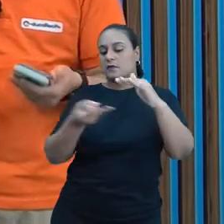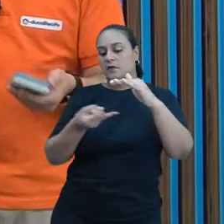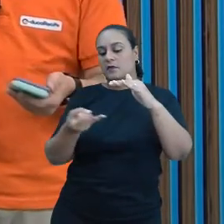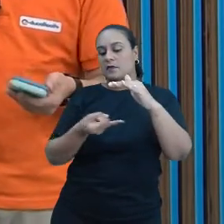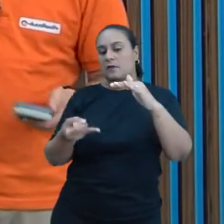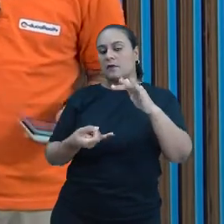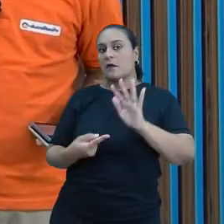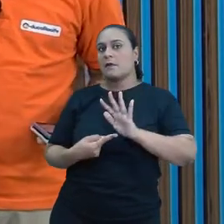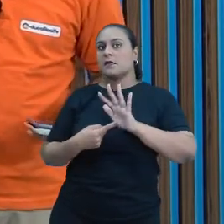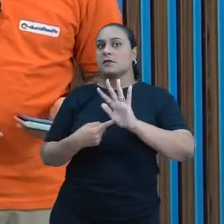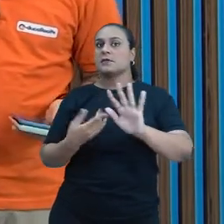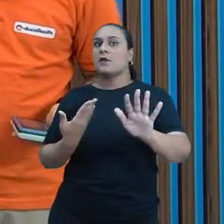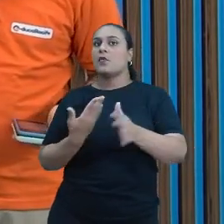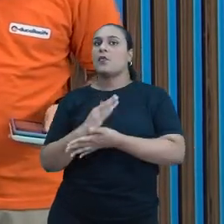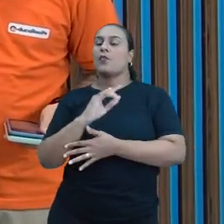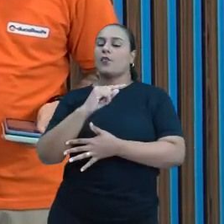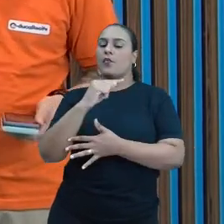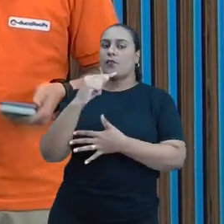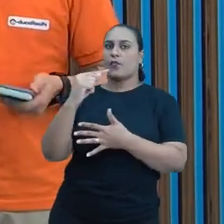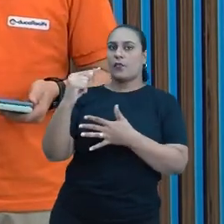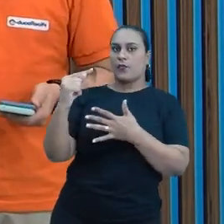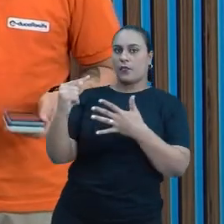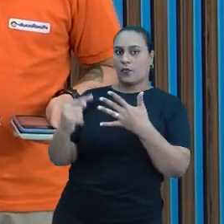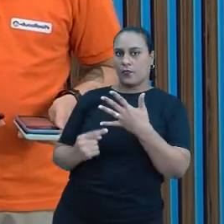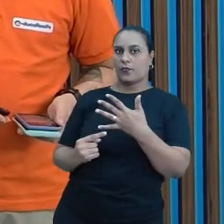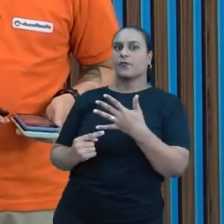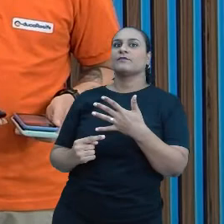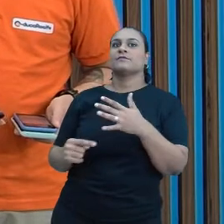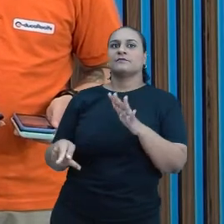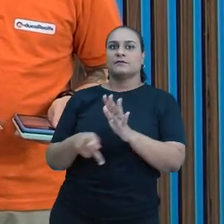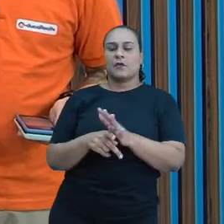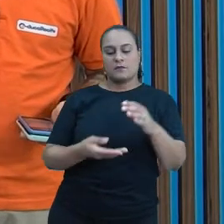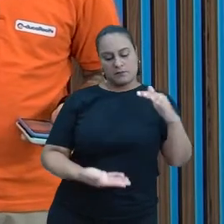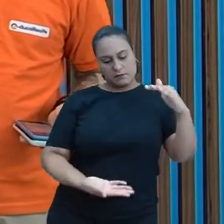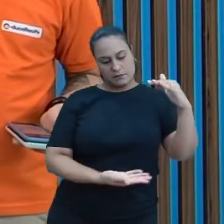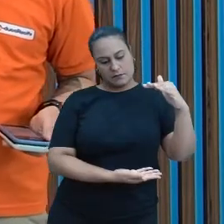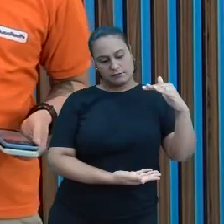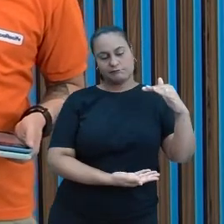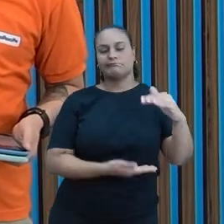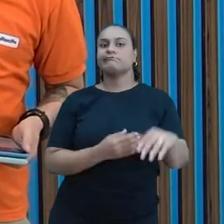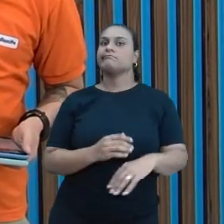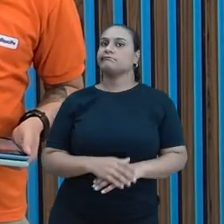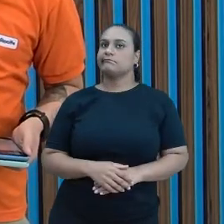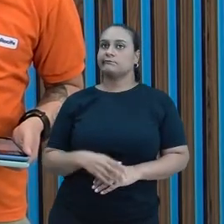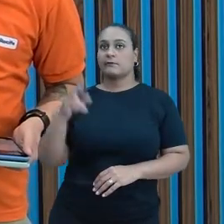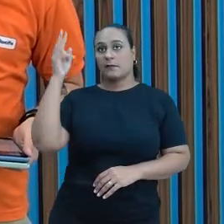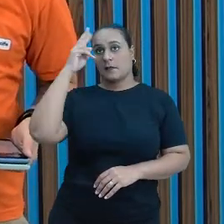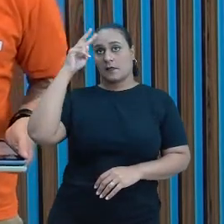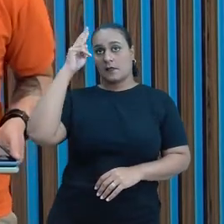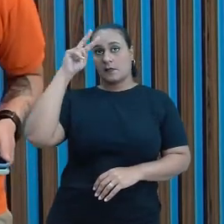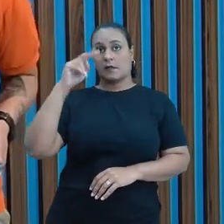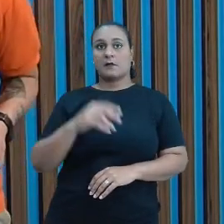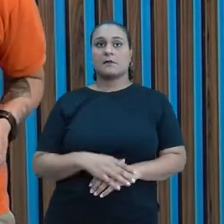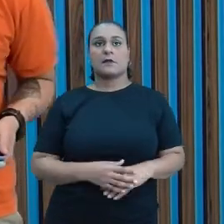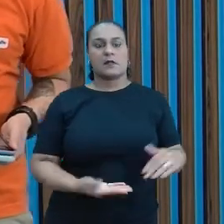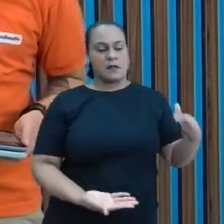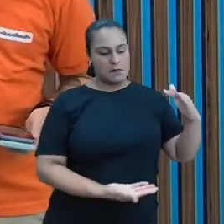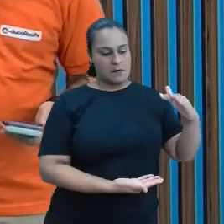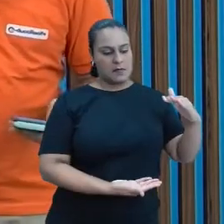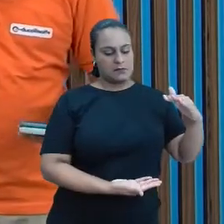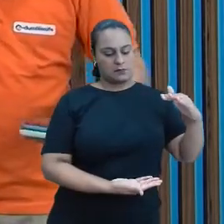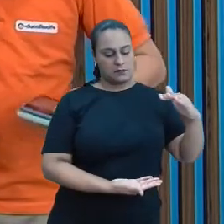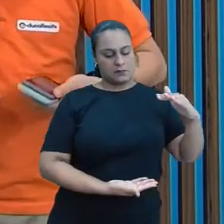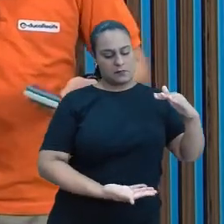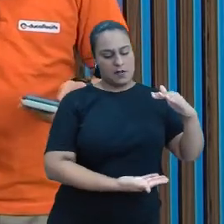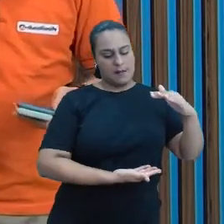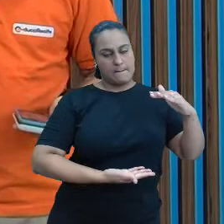como um dos elementos constituintes desses sólidos aí, né? Então, lembra que a base, no caso aí, o